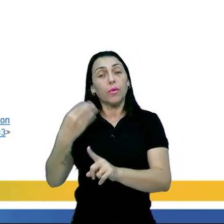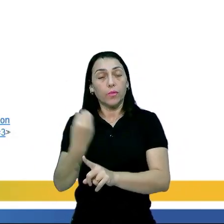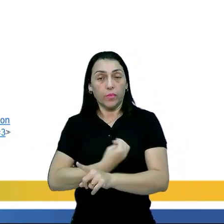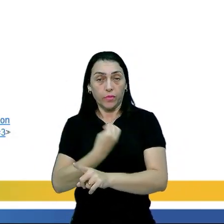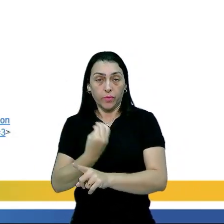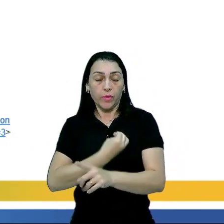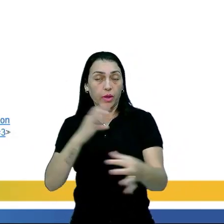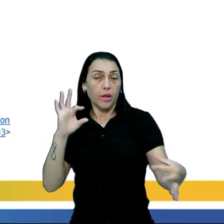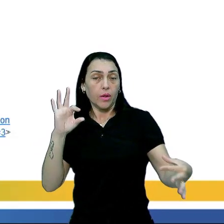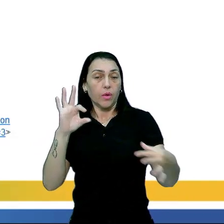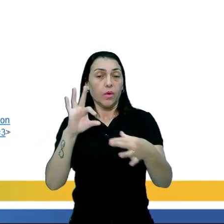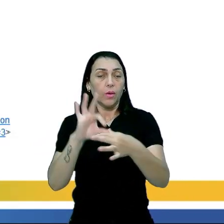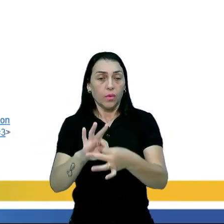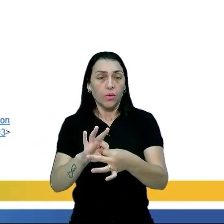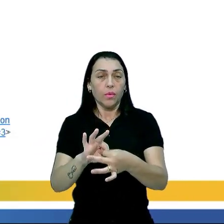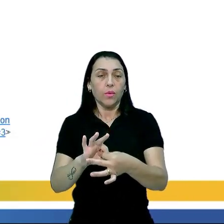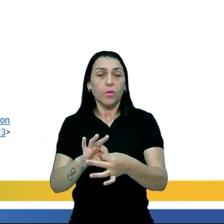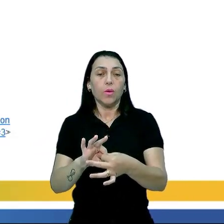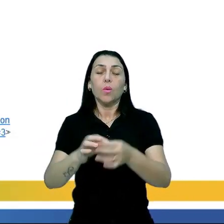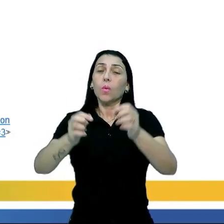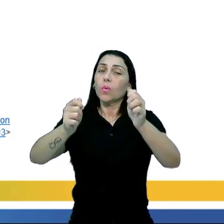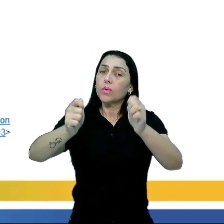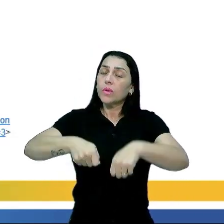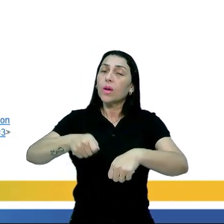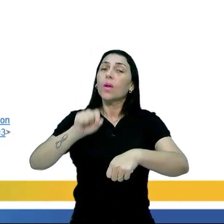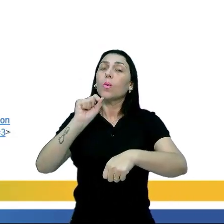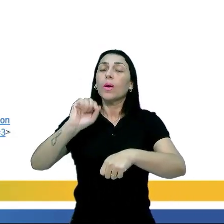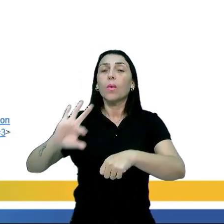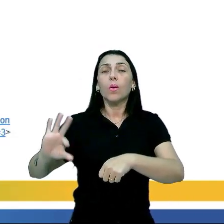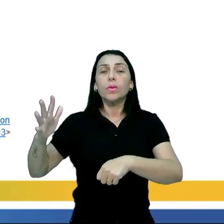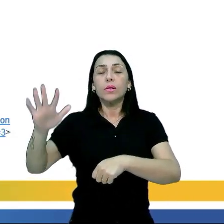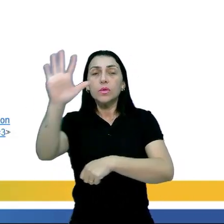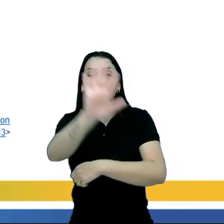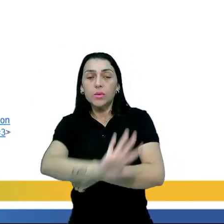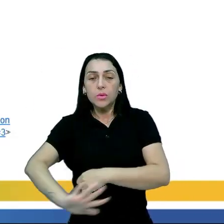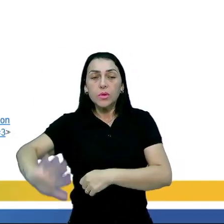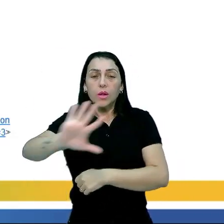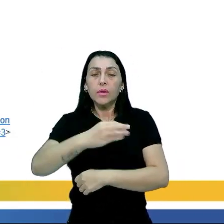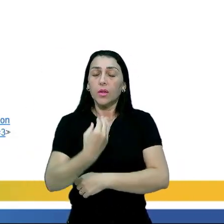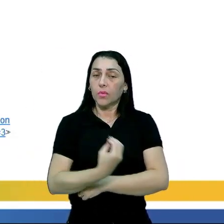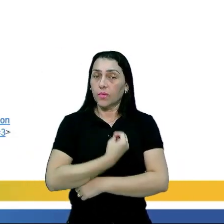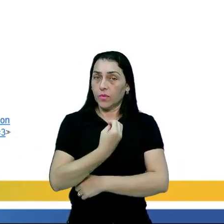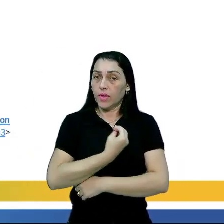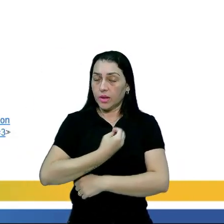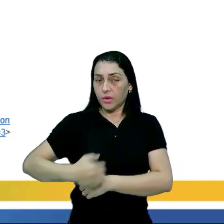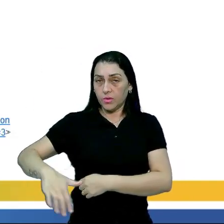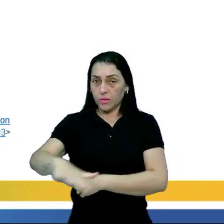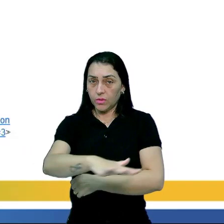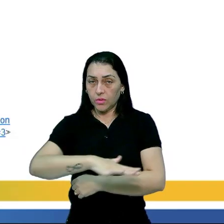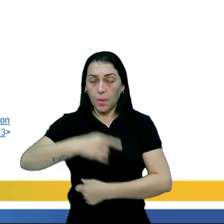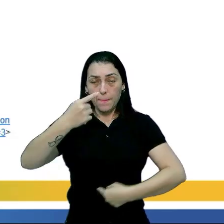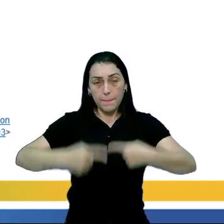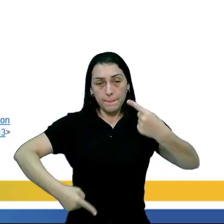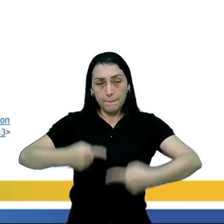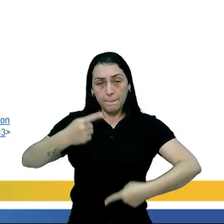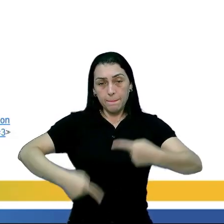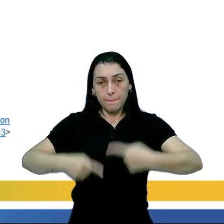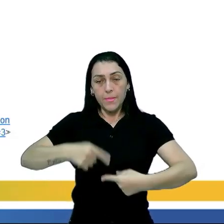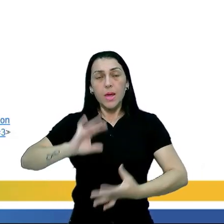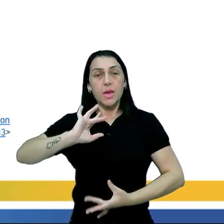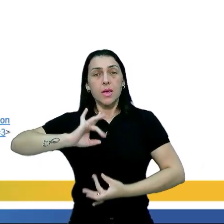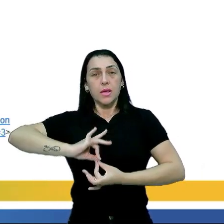está conectado a condiciona o processo geral da vida social, política